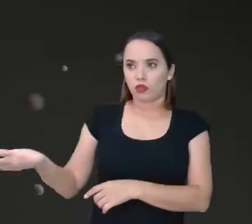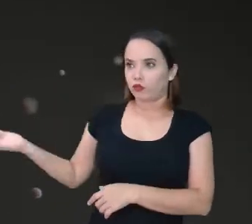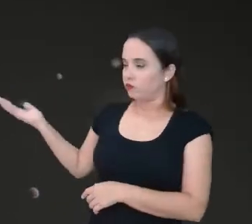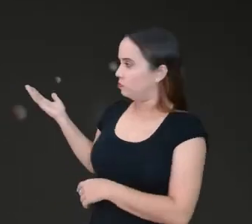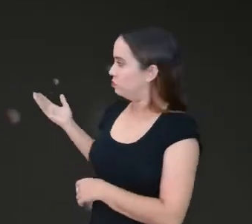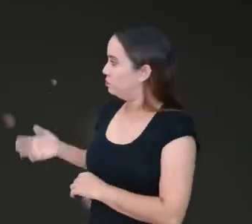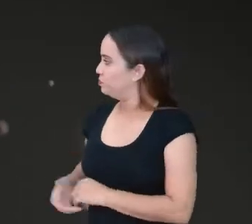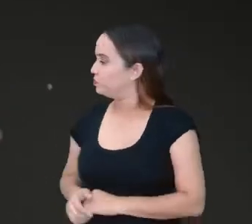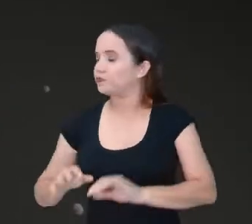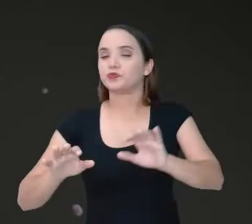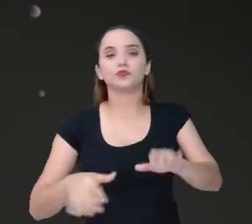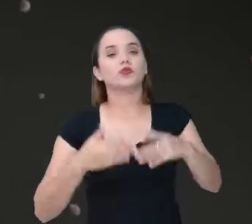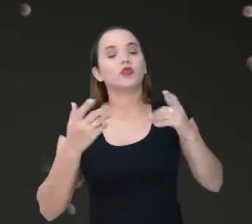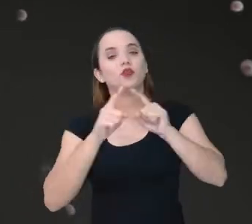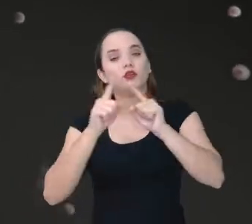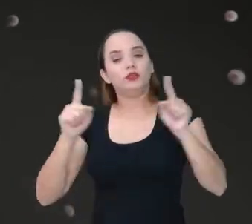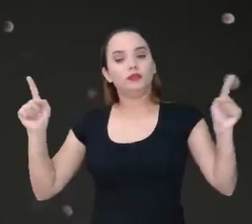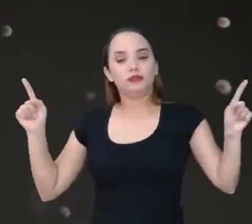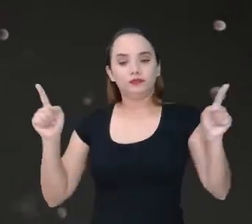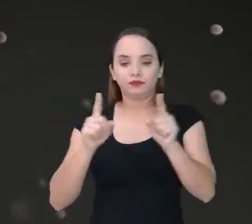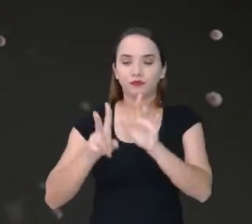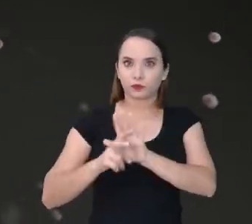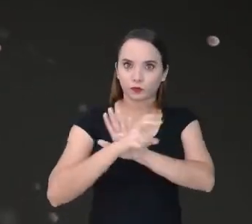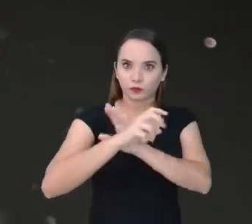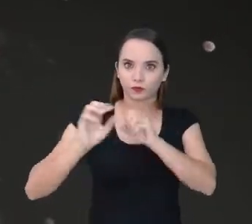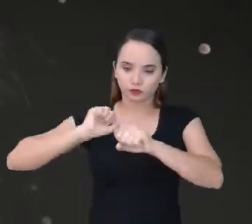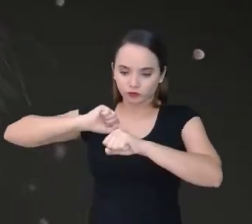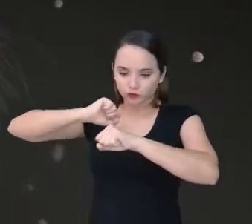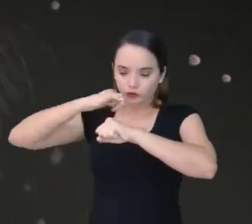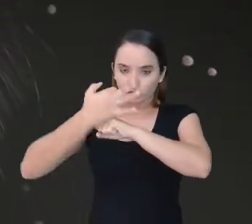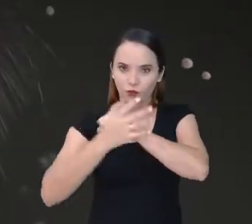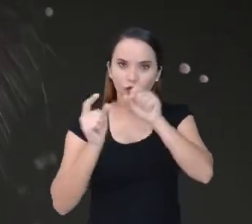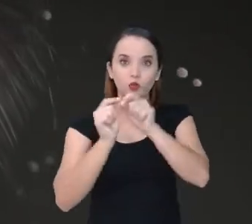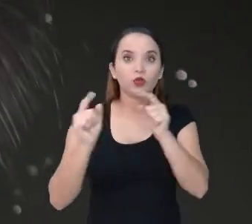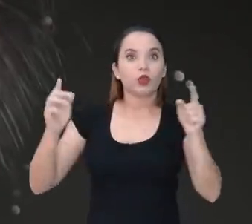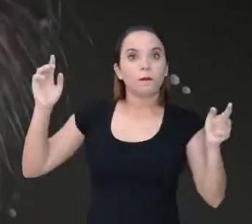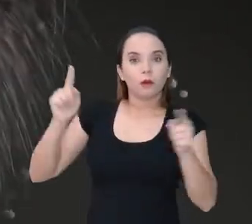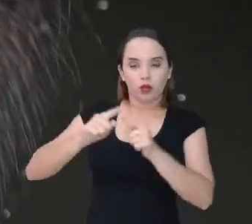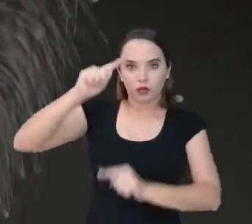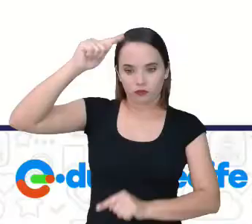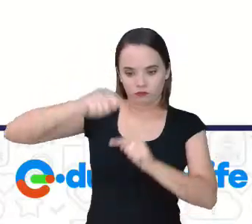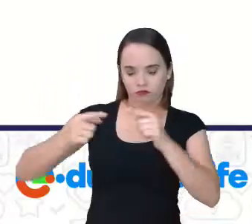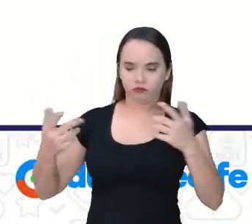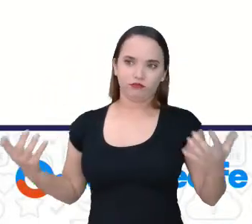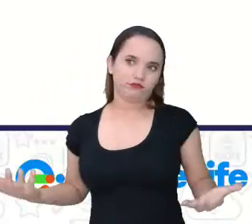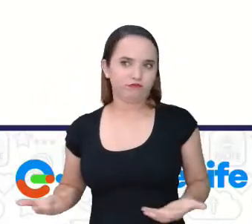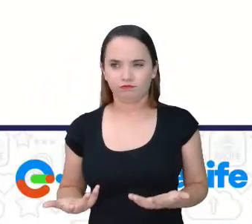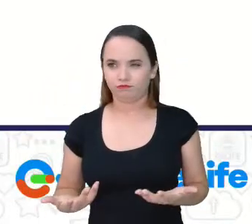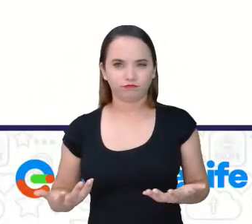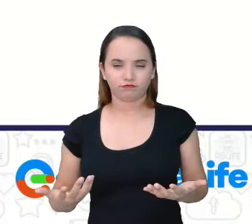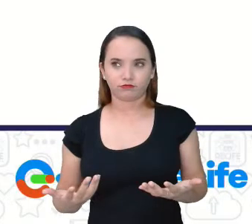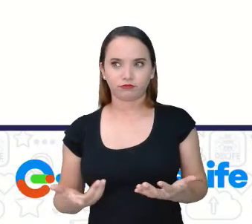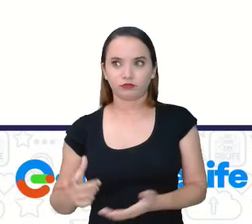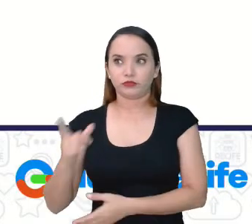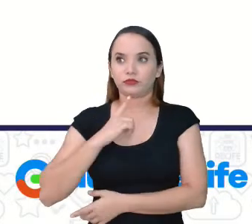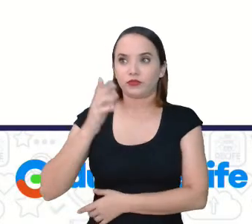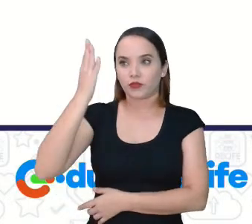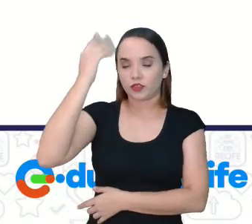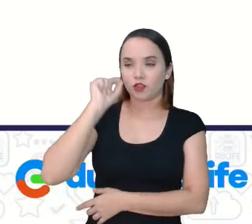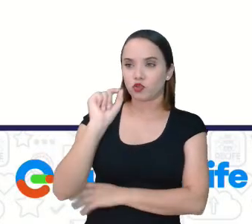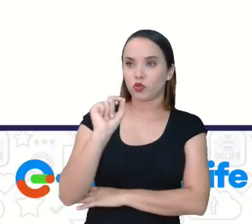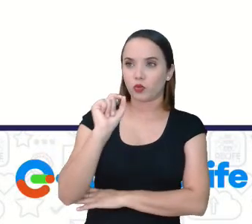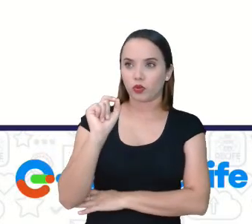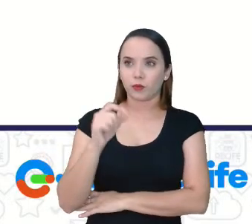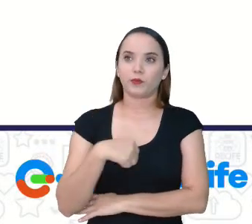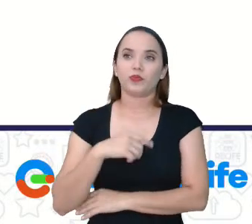o tamanho do coronavírus? O tamanho dele, o tamanho, tá? A altura do coronavírus. Eu tenho aí que